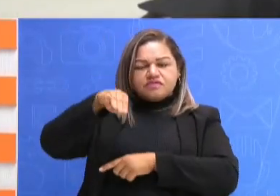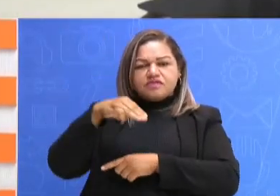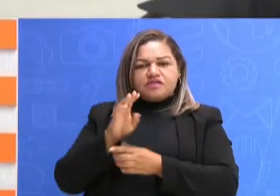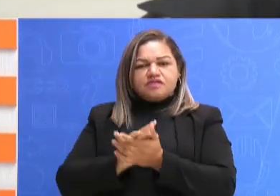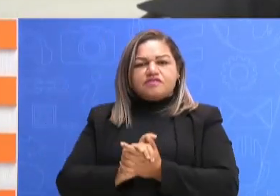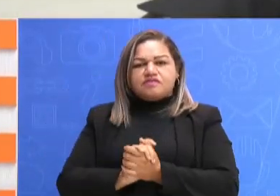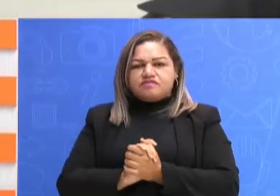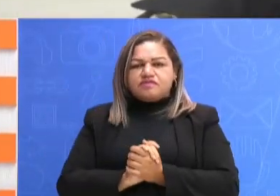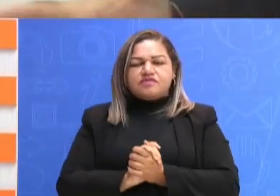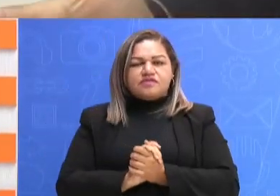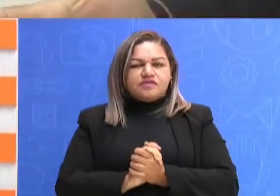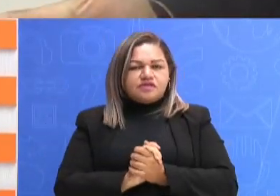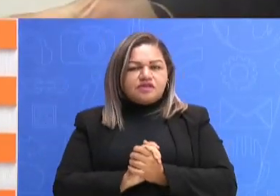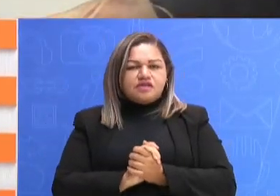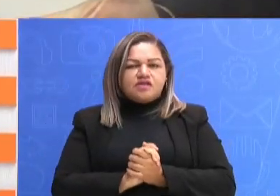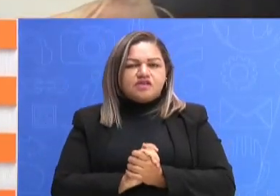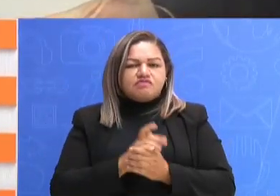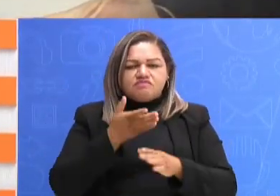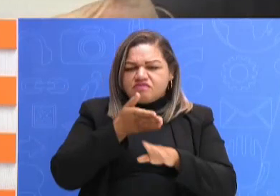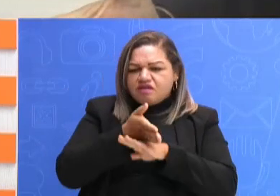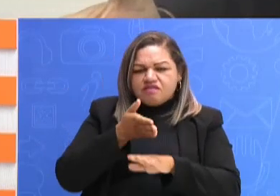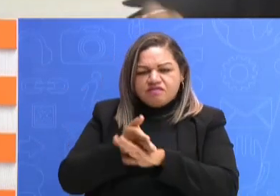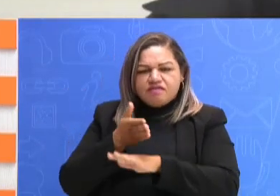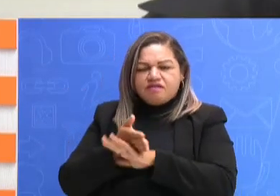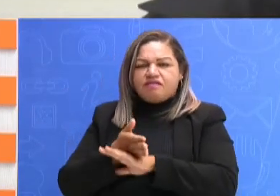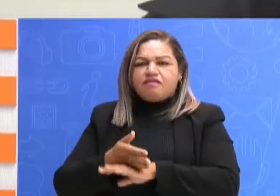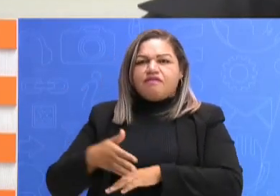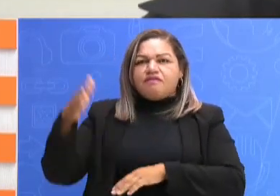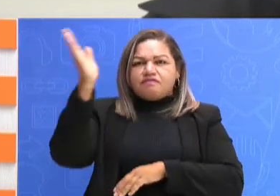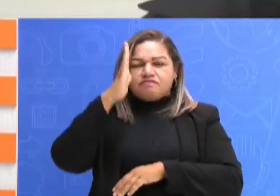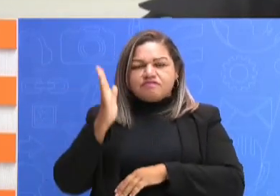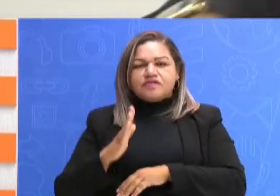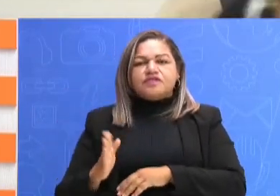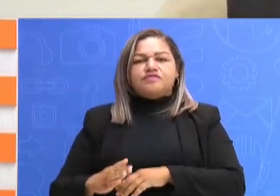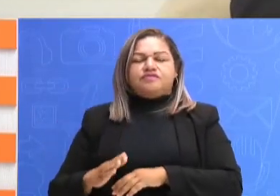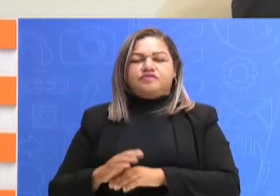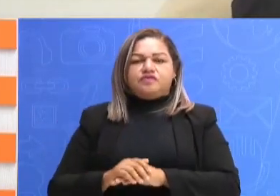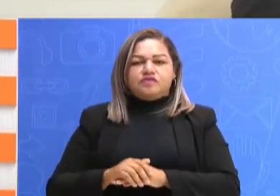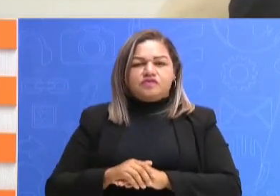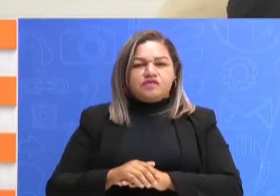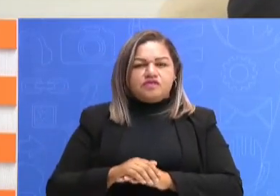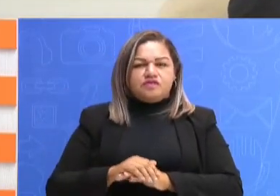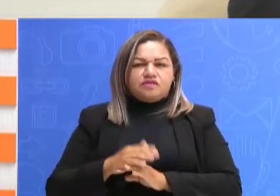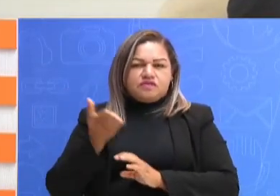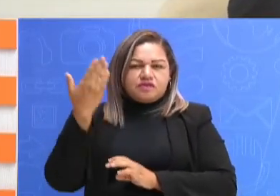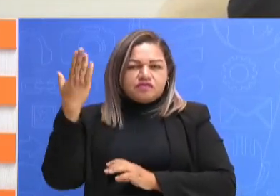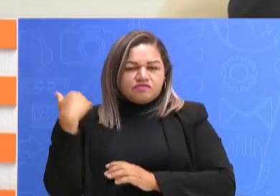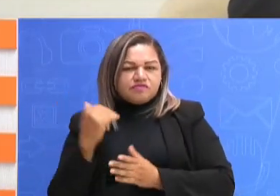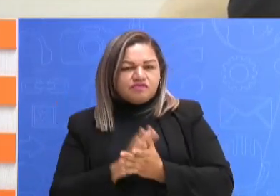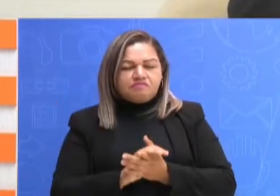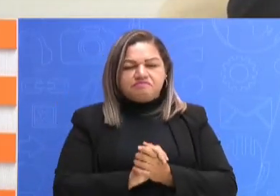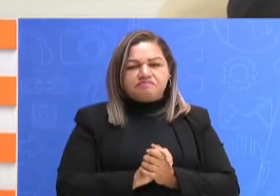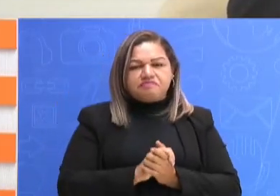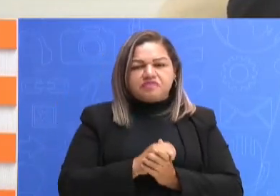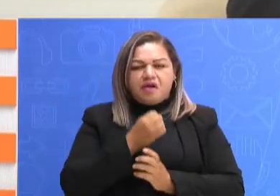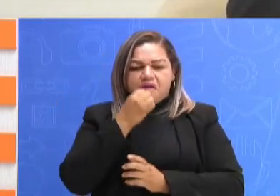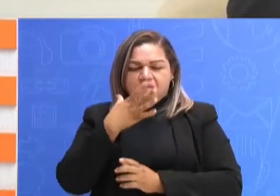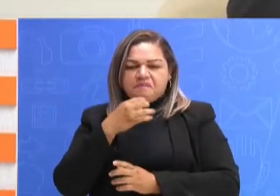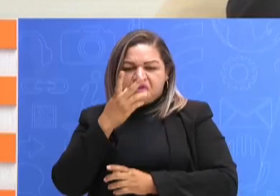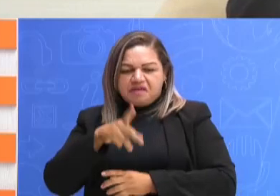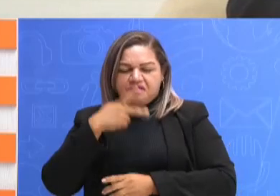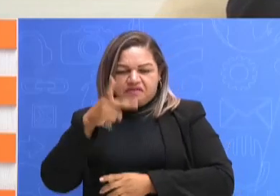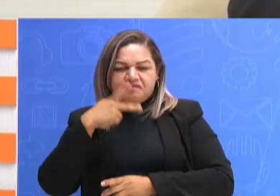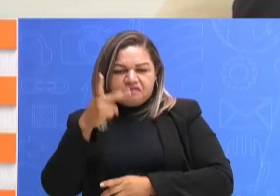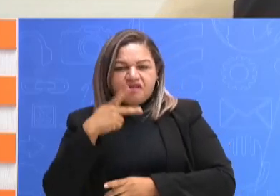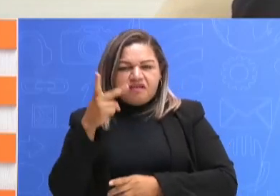é incontestável, né, e com a penetração até nacional. Né. Recentemente o senhor foi elogiado aí pelo ex-governador